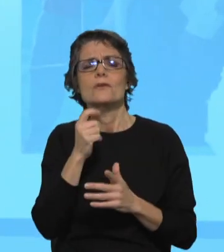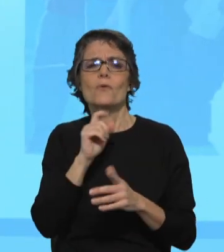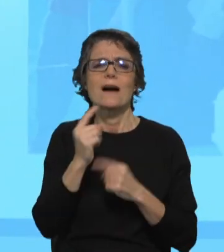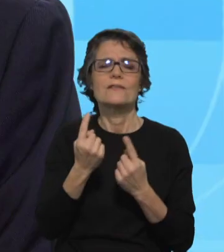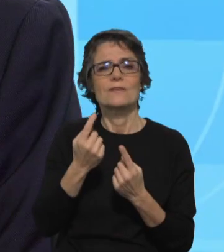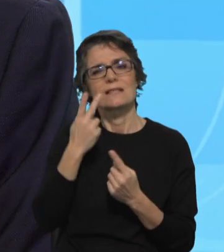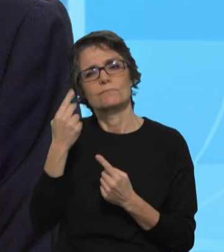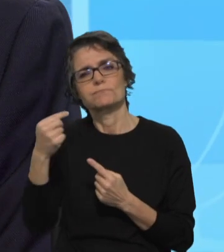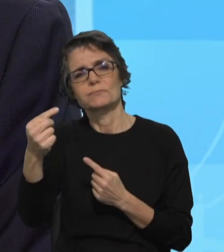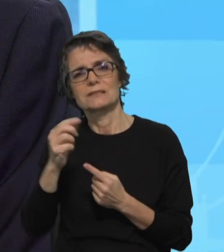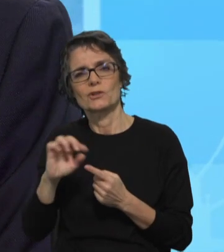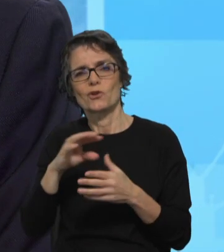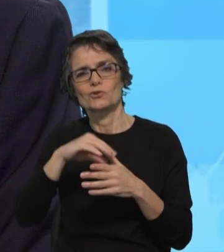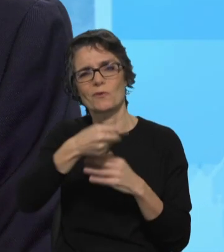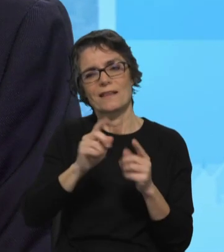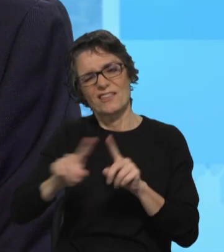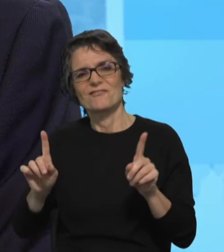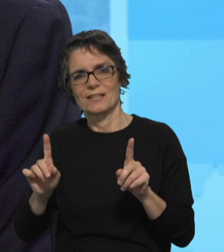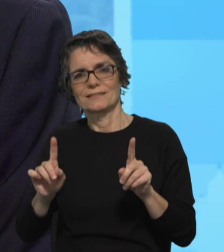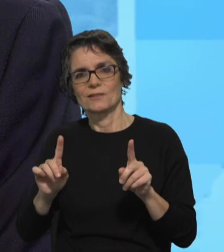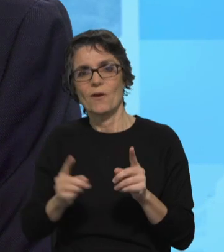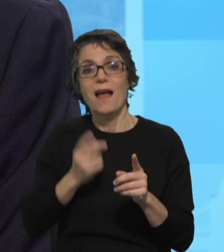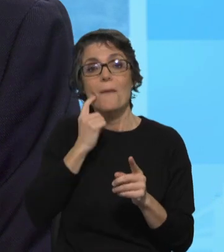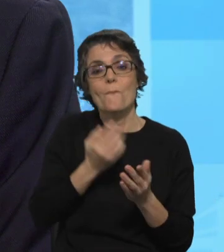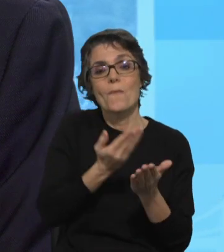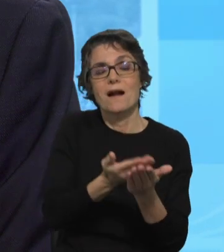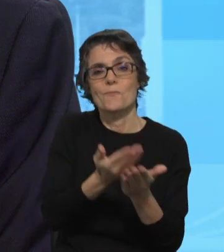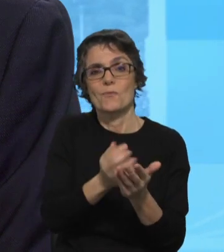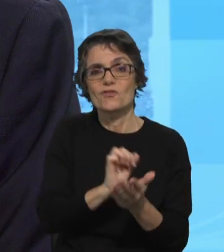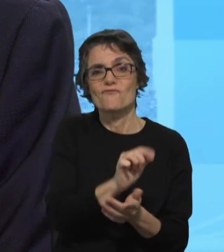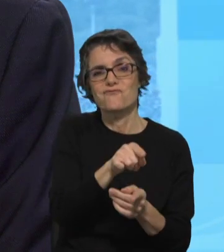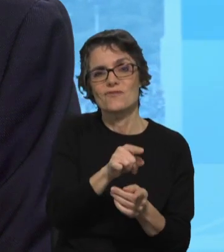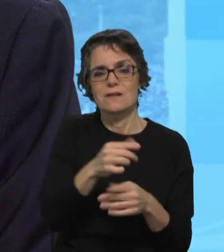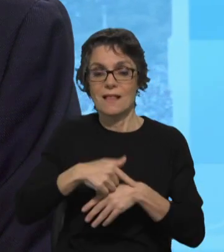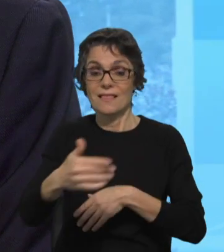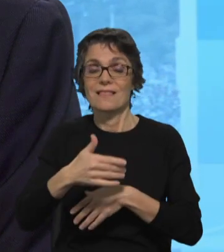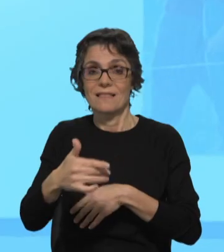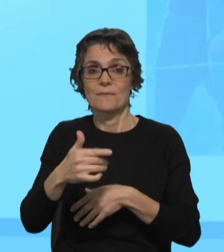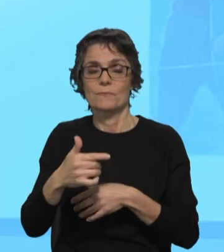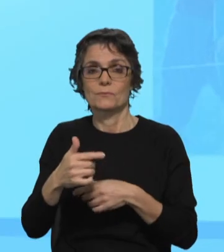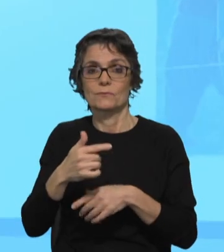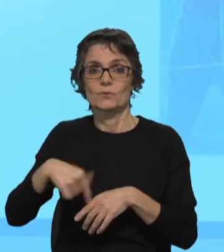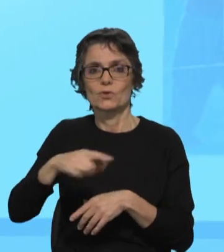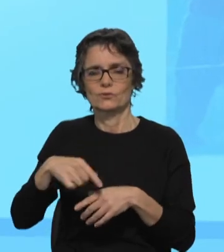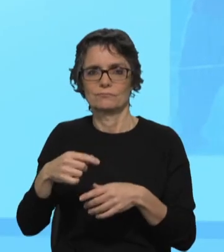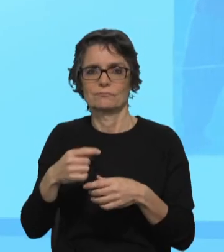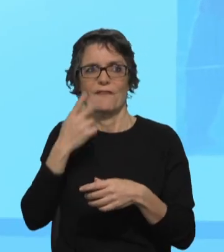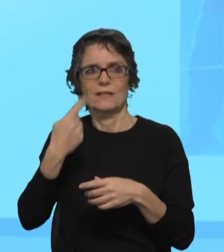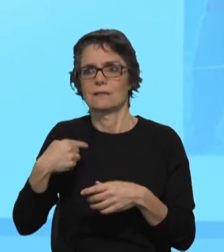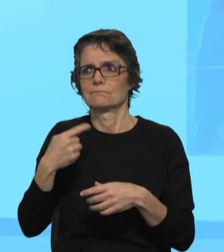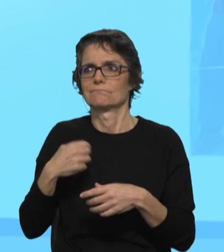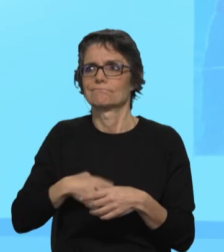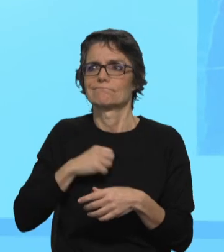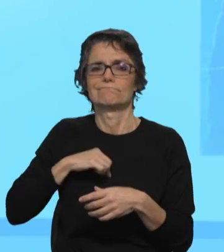de vida? Às vezes as propostas ou aquilo que é proposto viver neste tempo está desfasado daquilo que sentimos